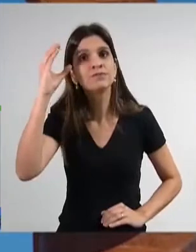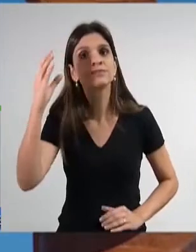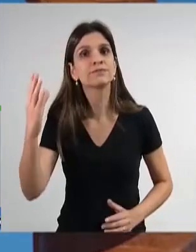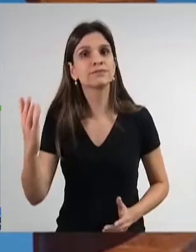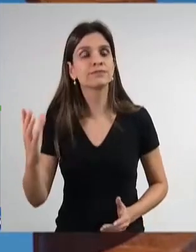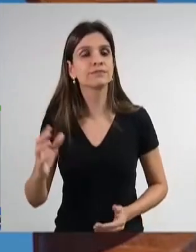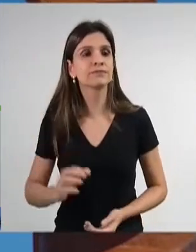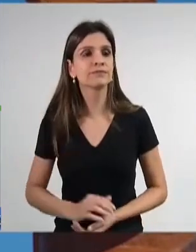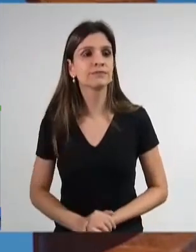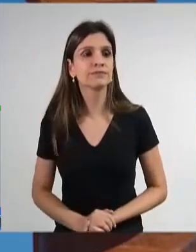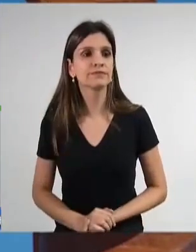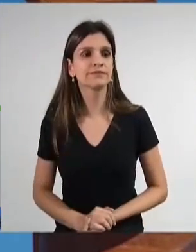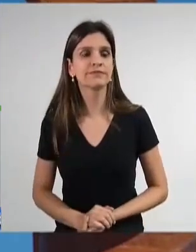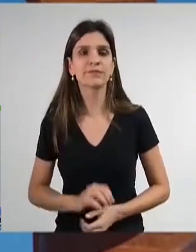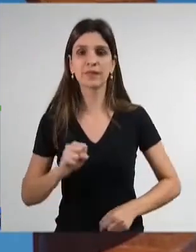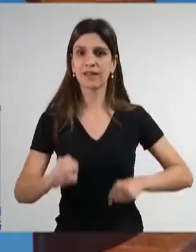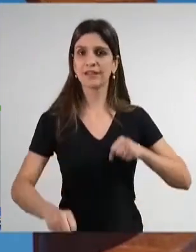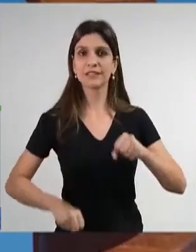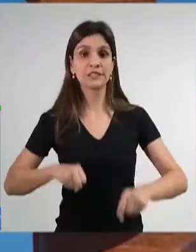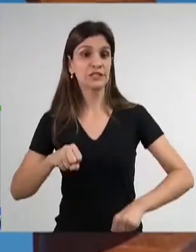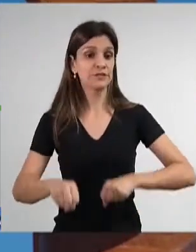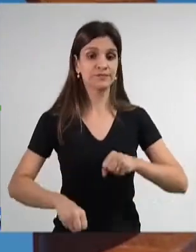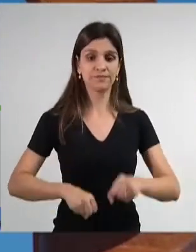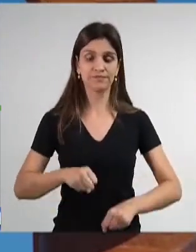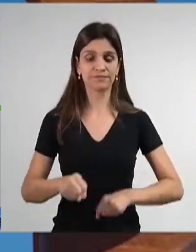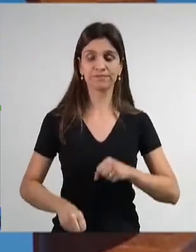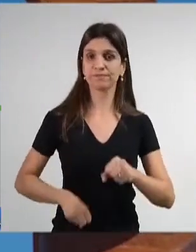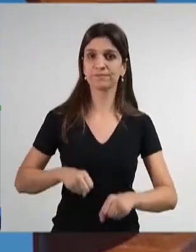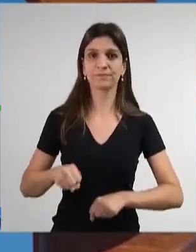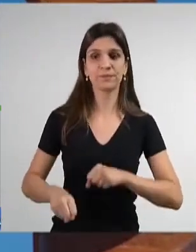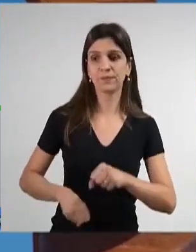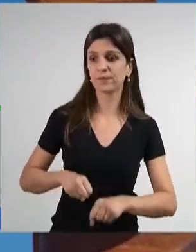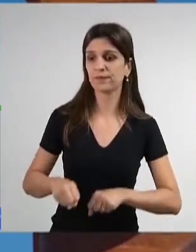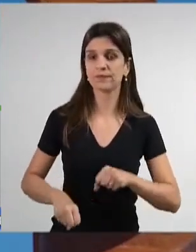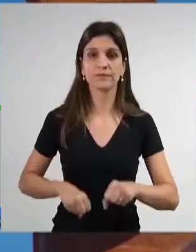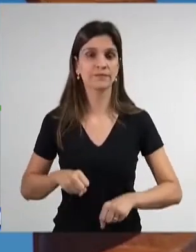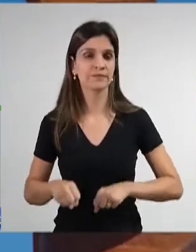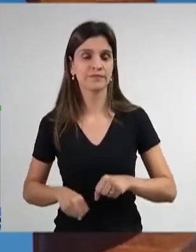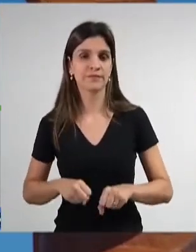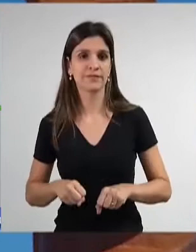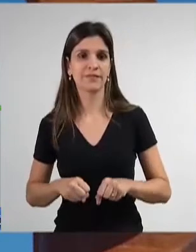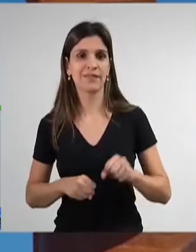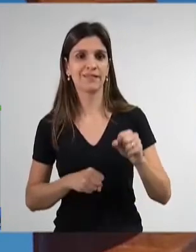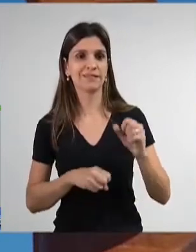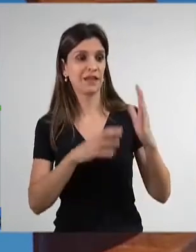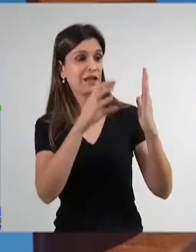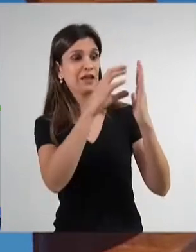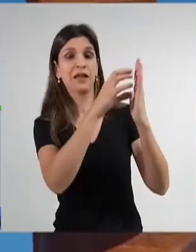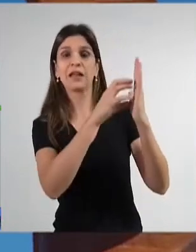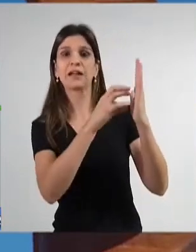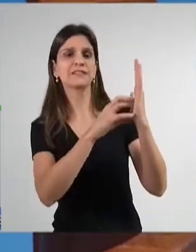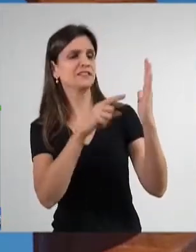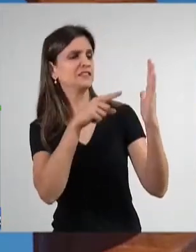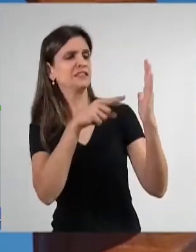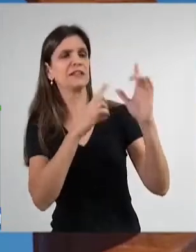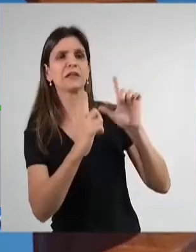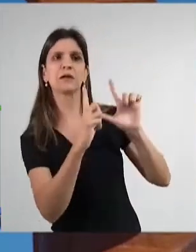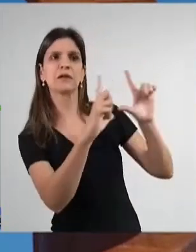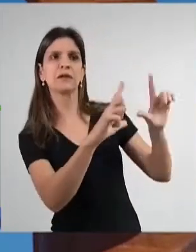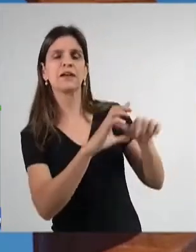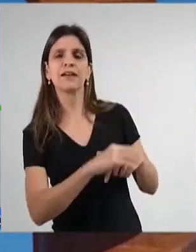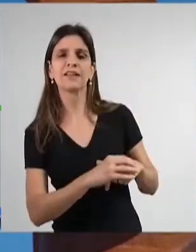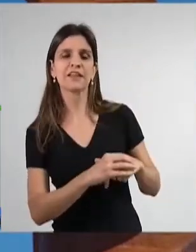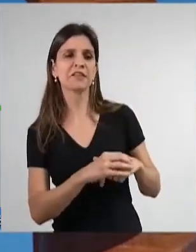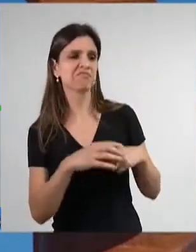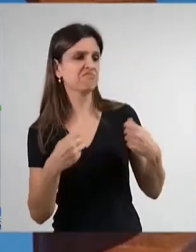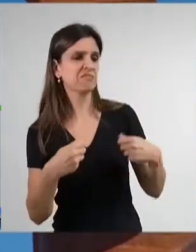anda de bicicleta, muitas vezes acha que aquela sinalização de trânsito não serve para ela. A pessoa a pé, o